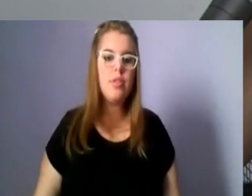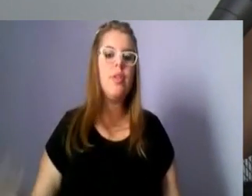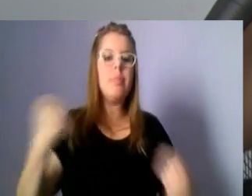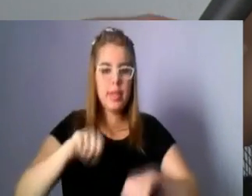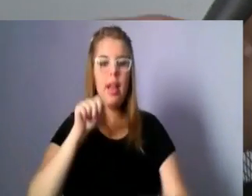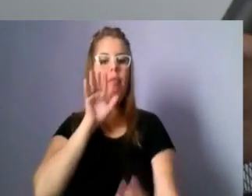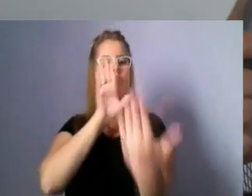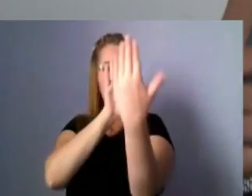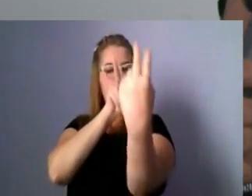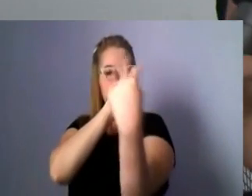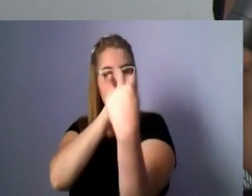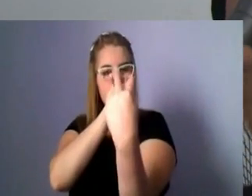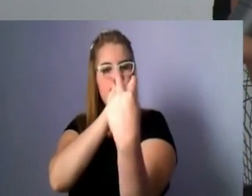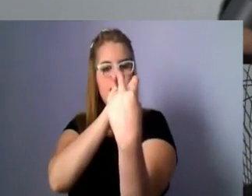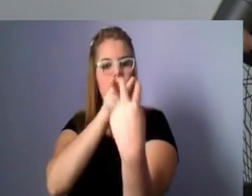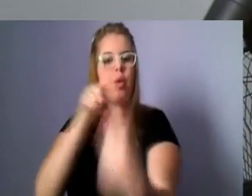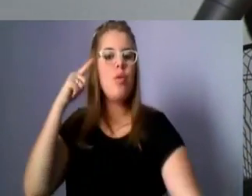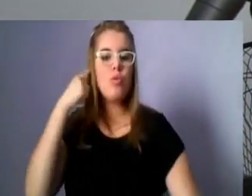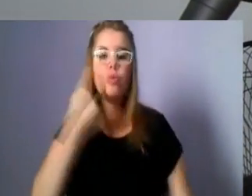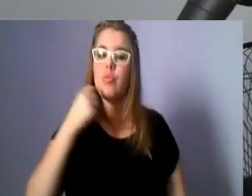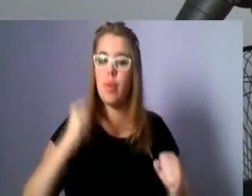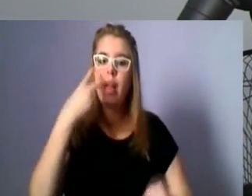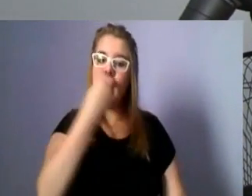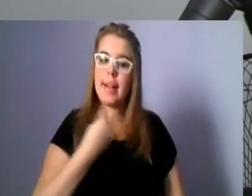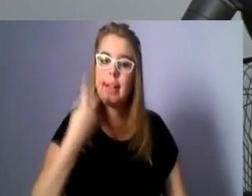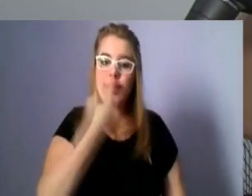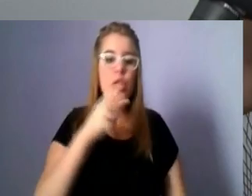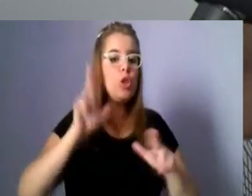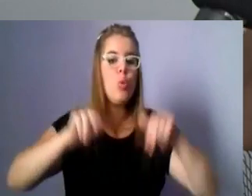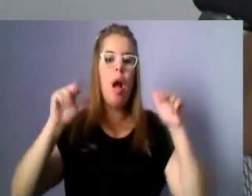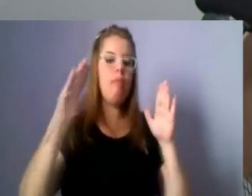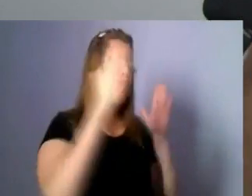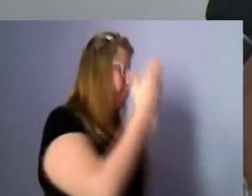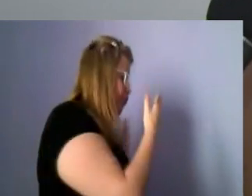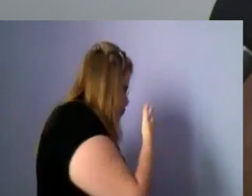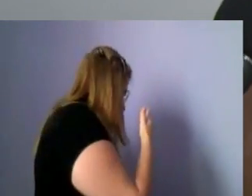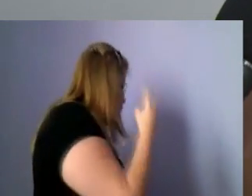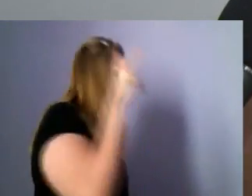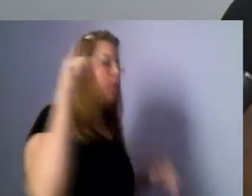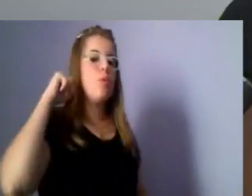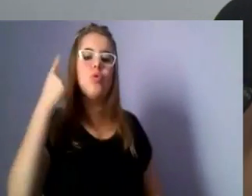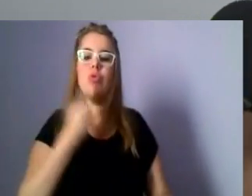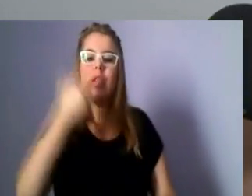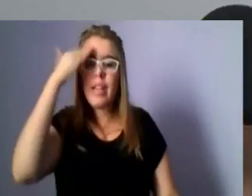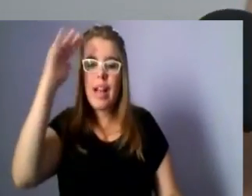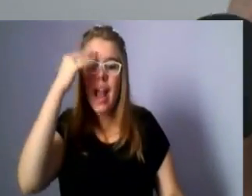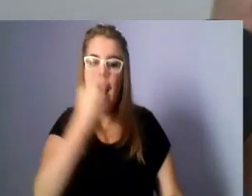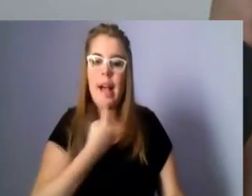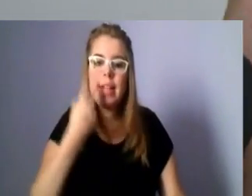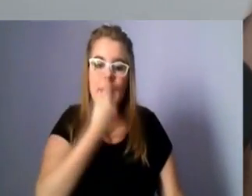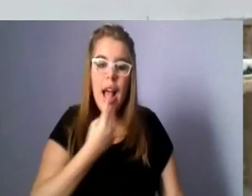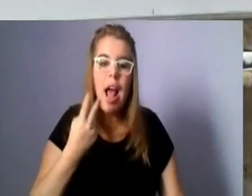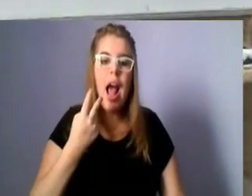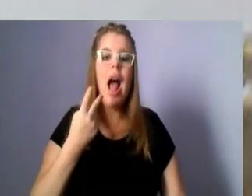perceber. Então precisa falar sempre em frente ao surdo e nunca virado, para que ele olhe bem a movimentação da